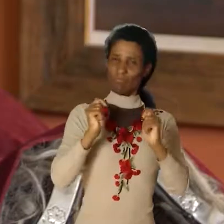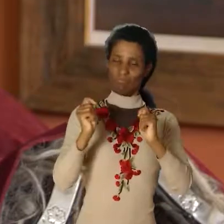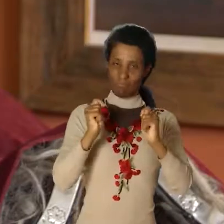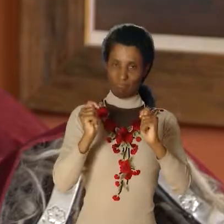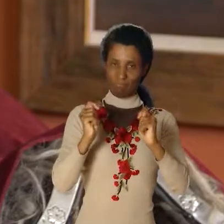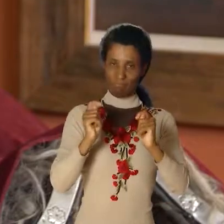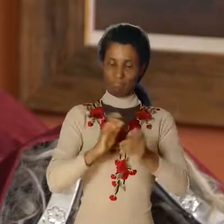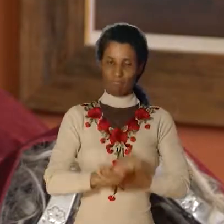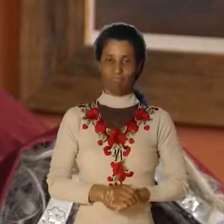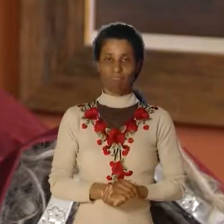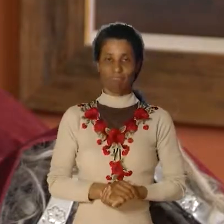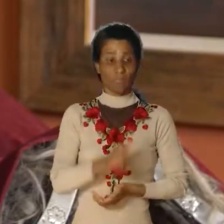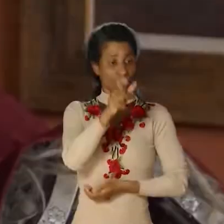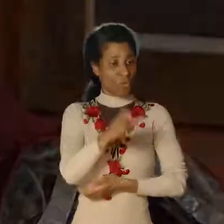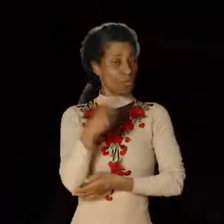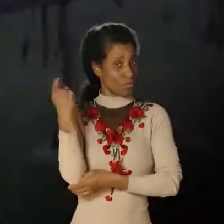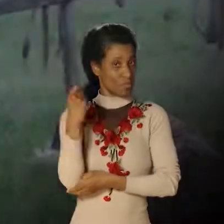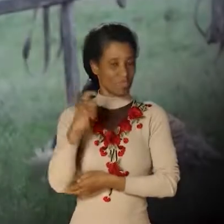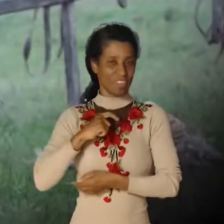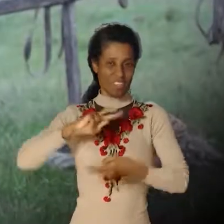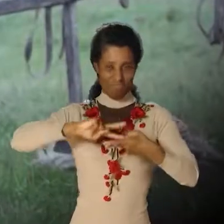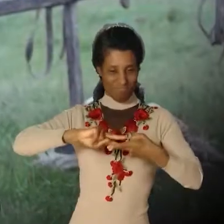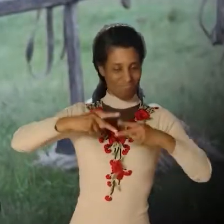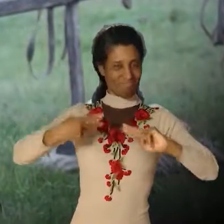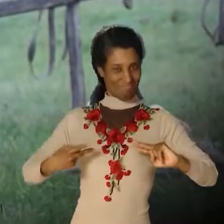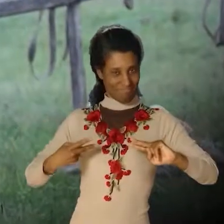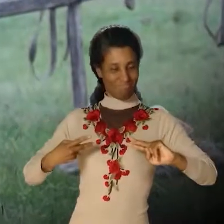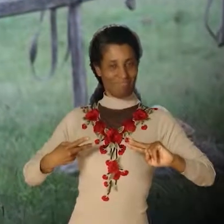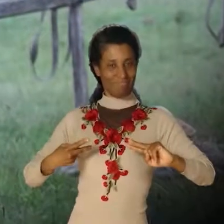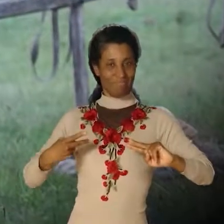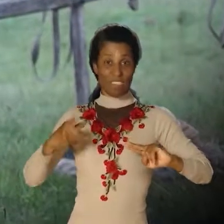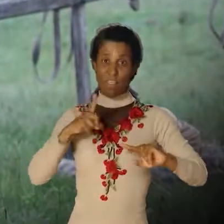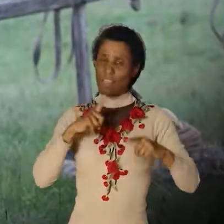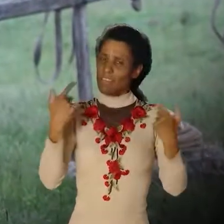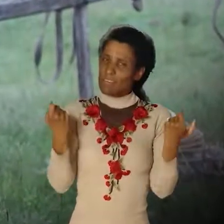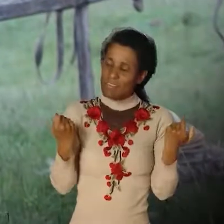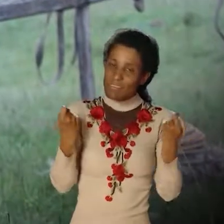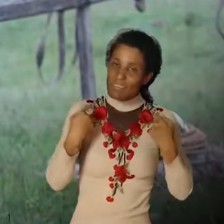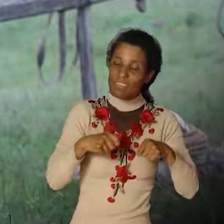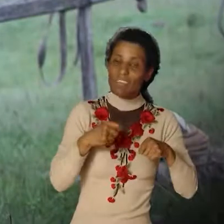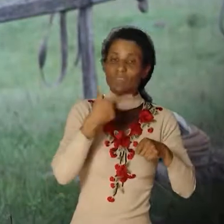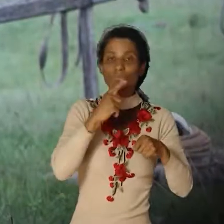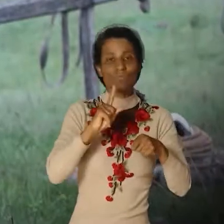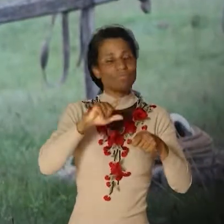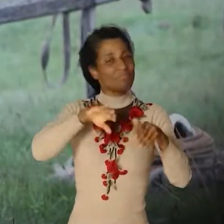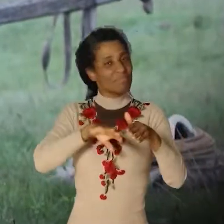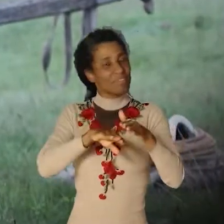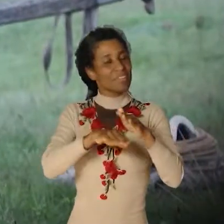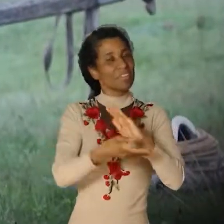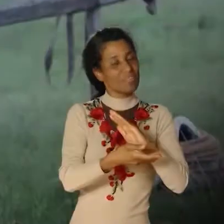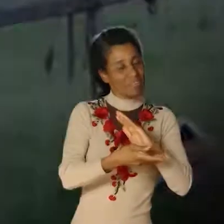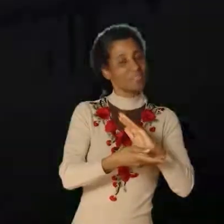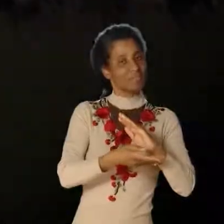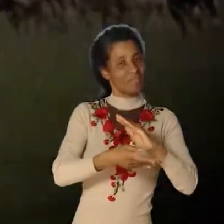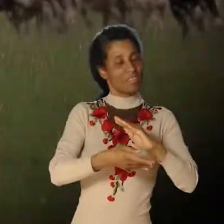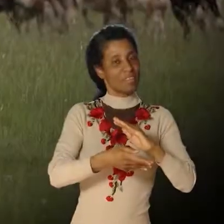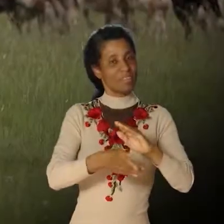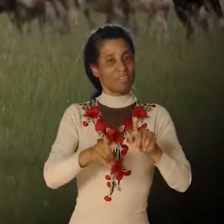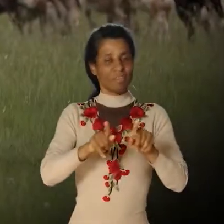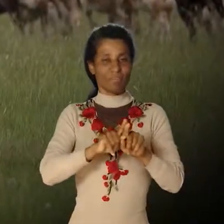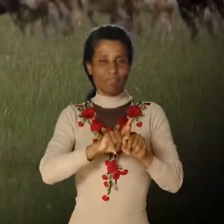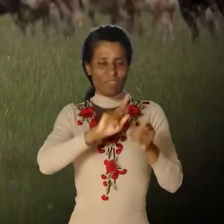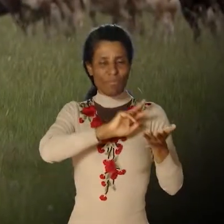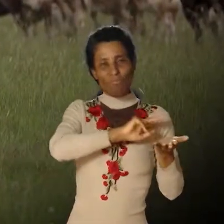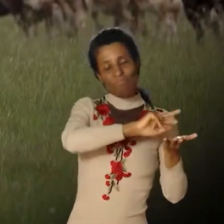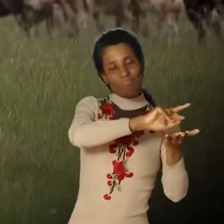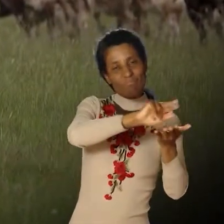ser atingido e ser dominado. O gaúcho traz no DNA uma imensa capacidade de se adaptar